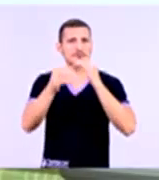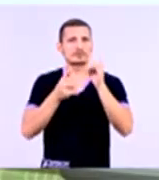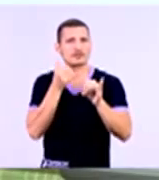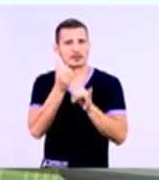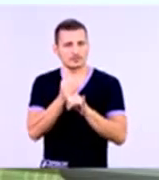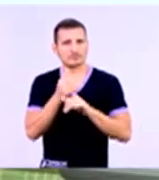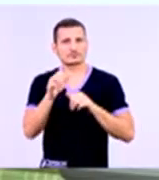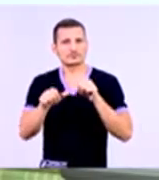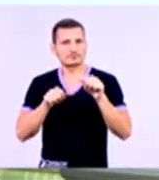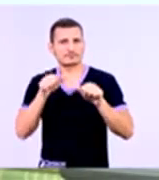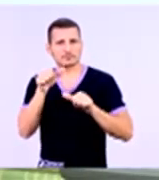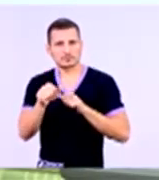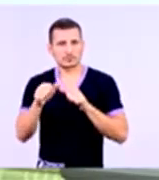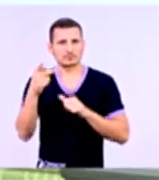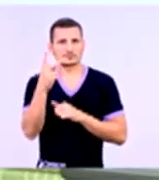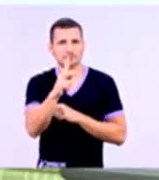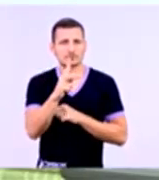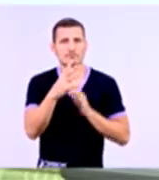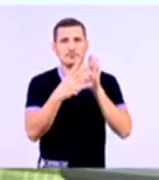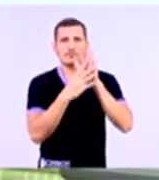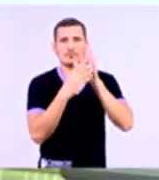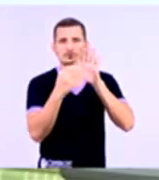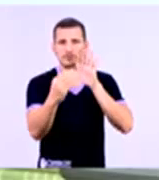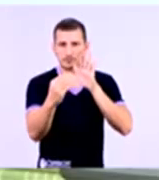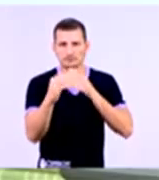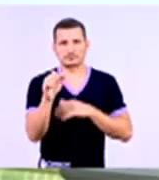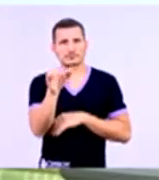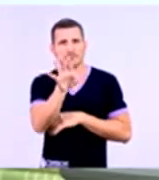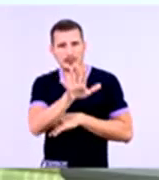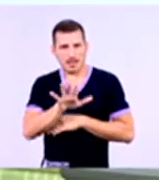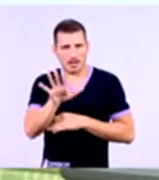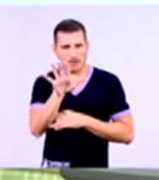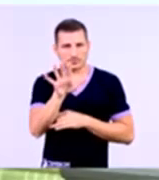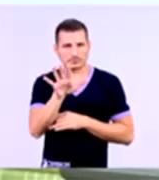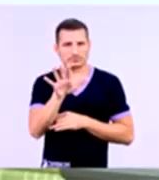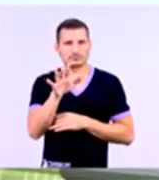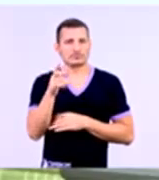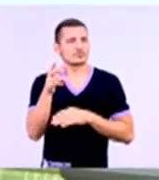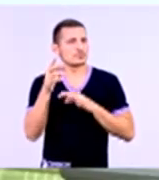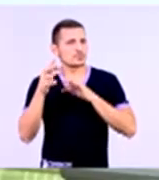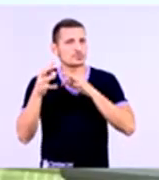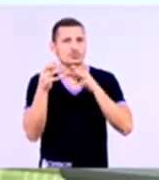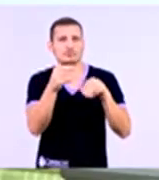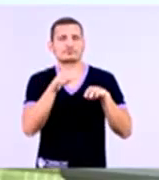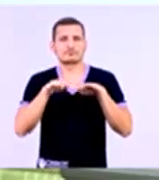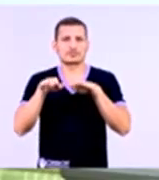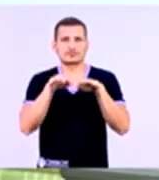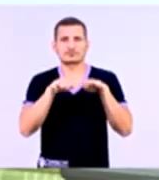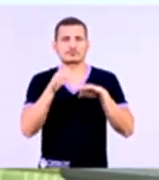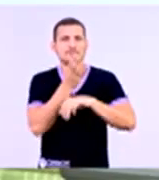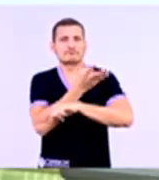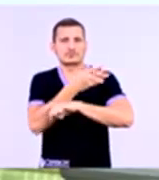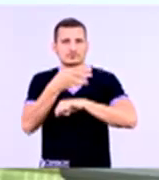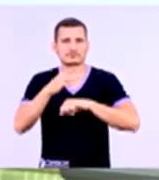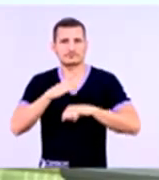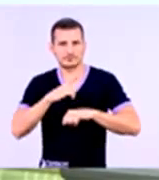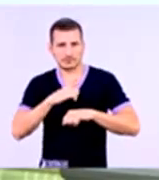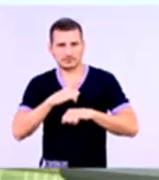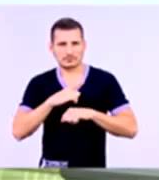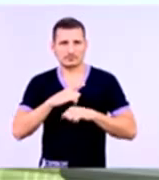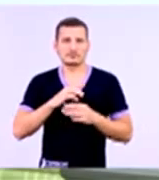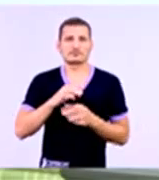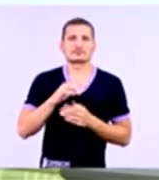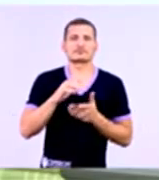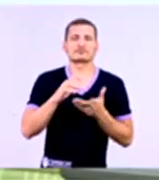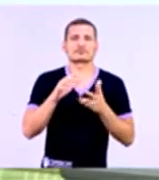inclusive o seu modelo de layout geral, de todos os padrões que a Microsoft tem, de todas as linhas de produto